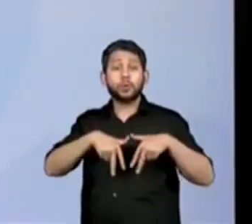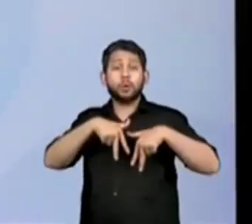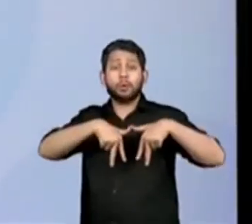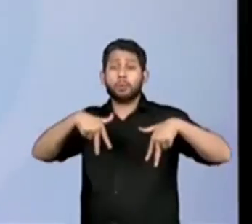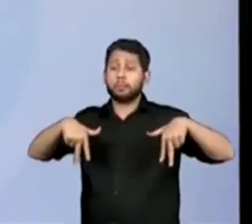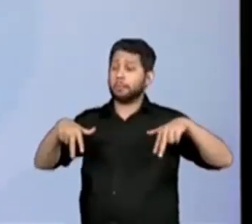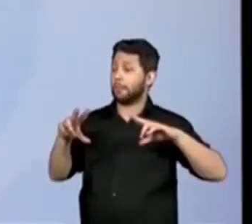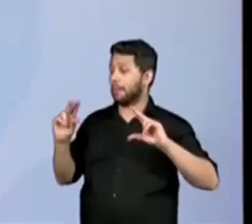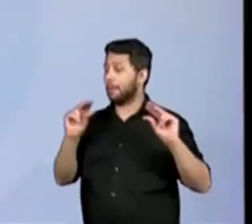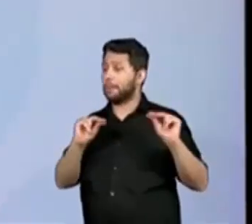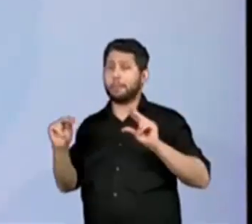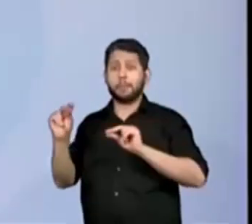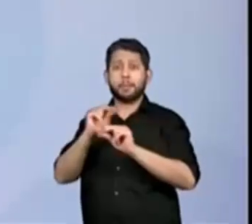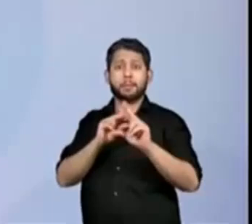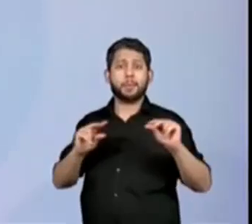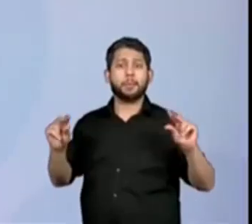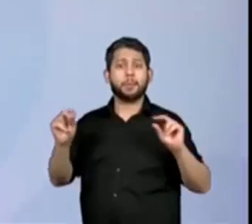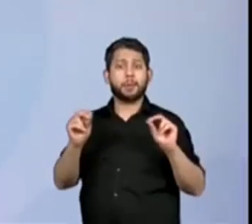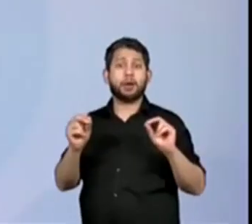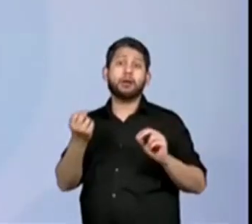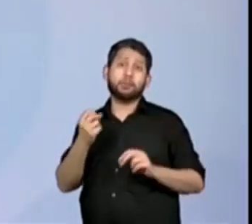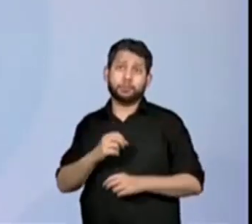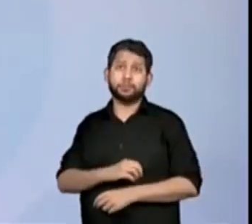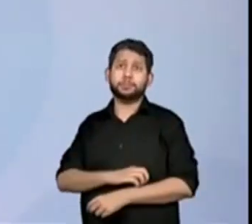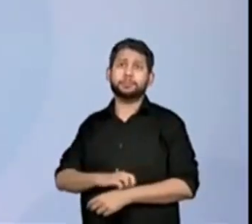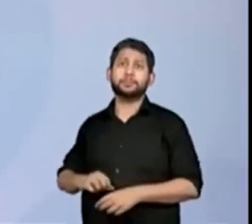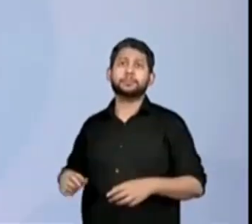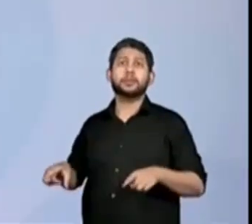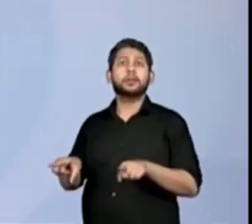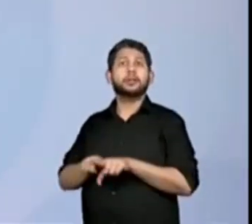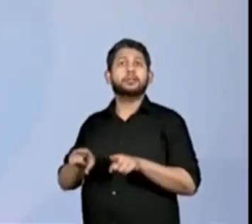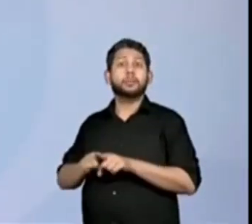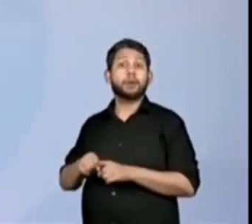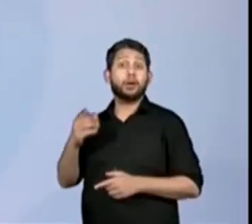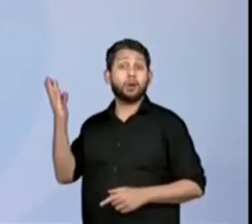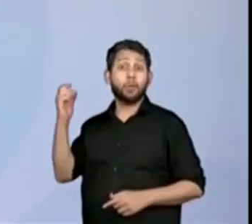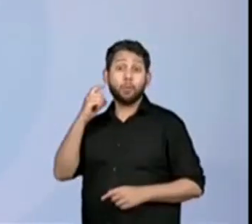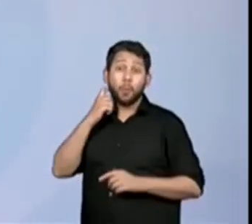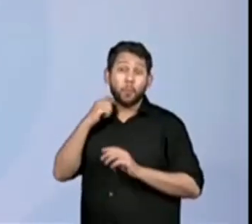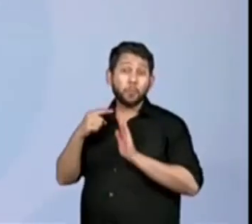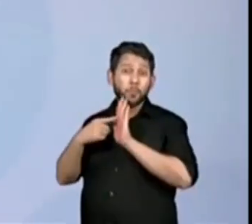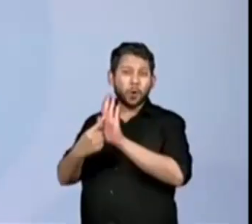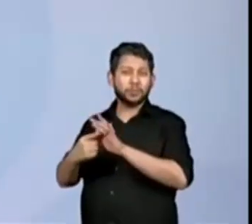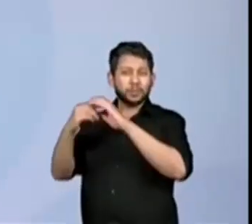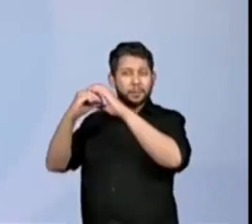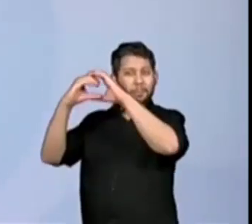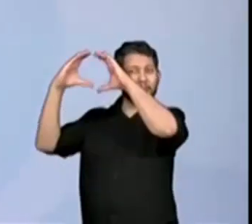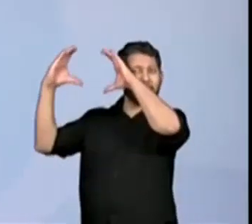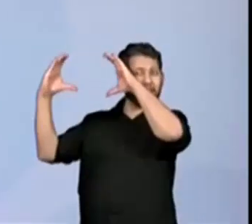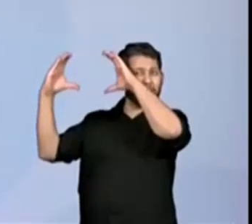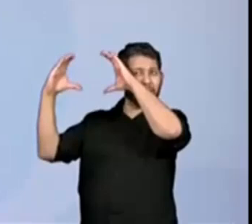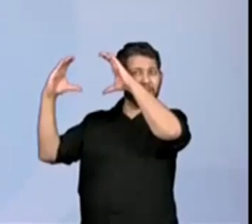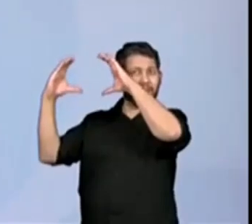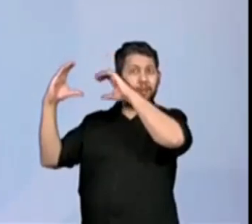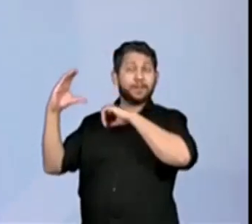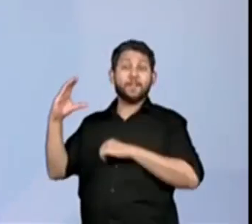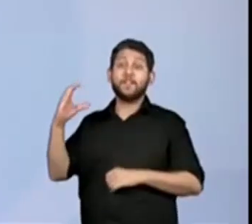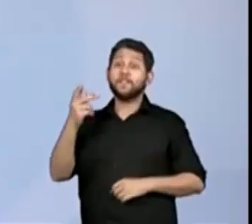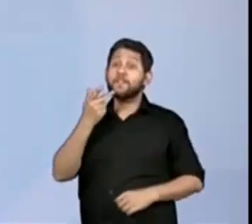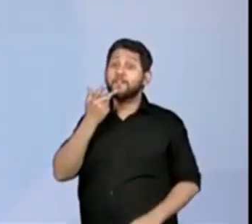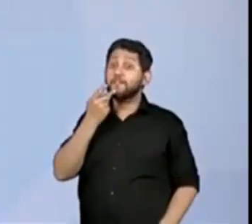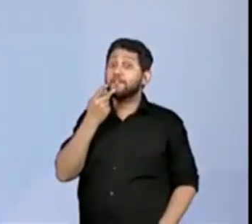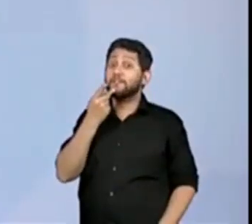conversa. Depois eu tenho ao lado modelos, tipos de balões de fala,